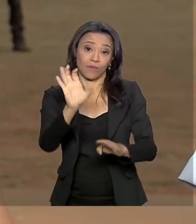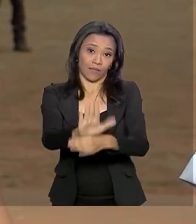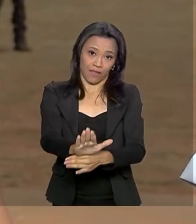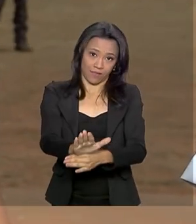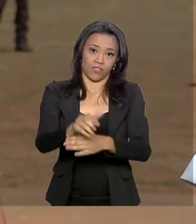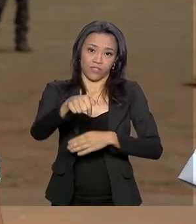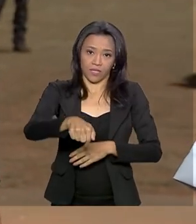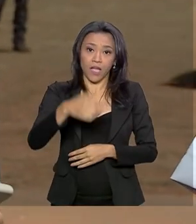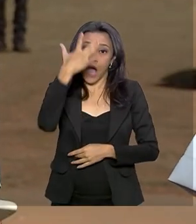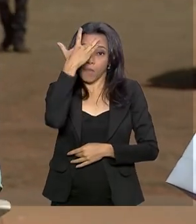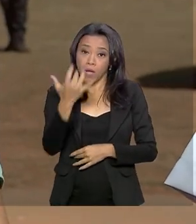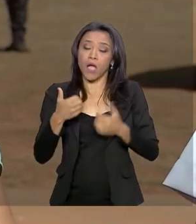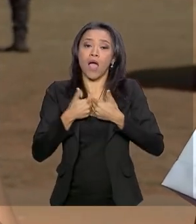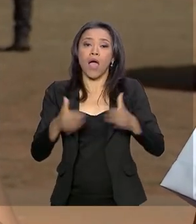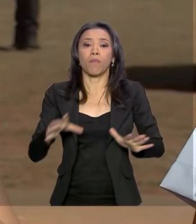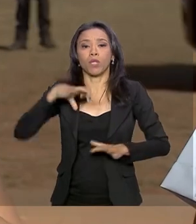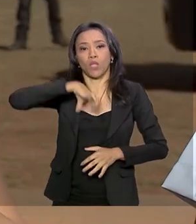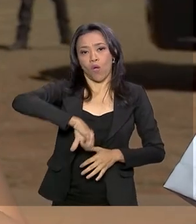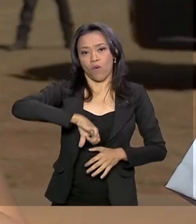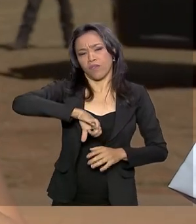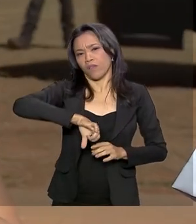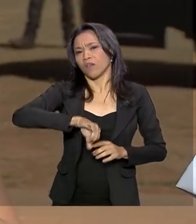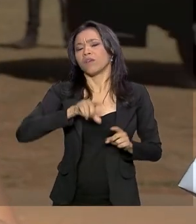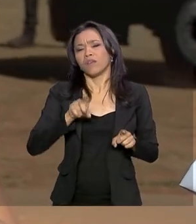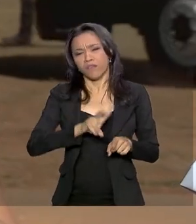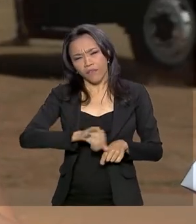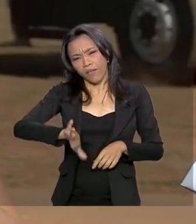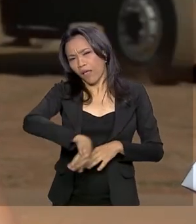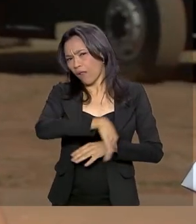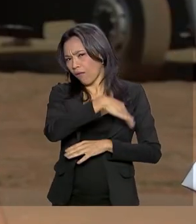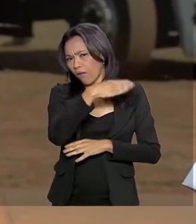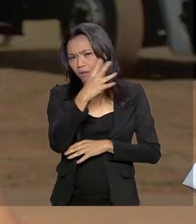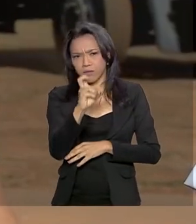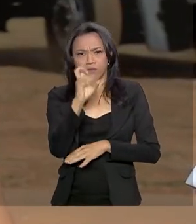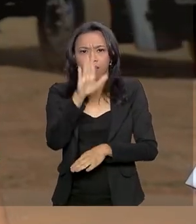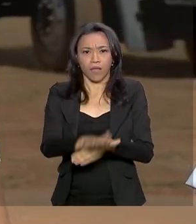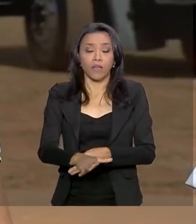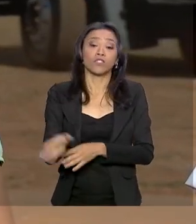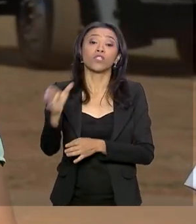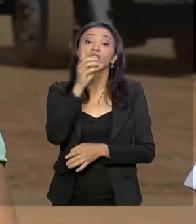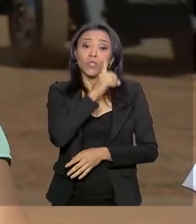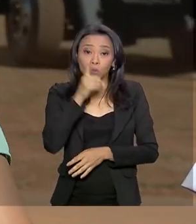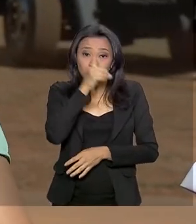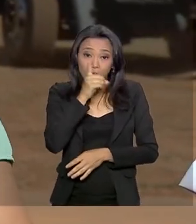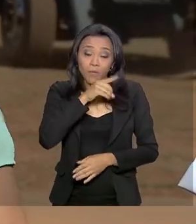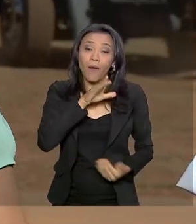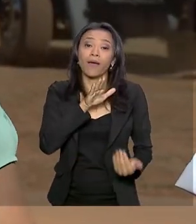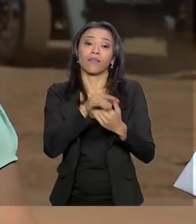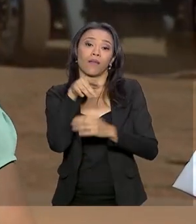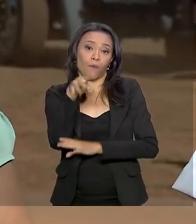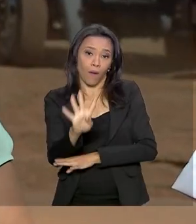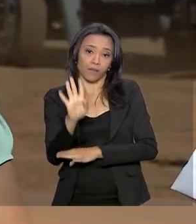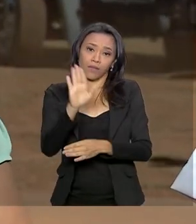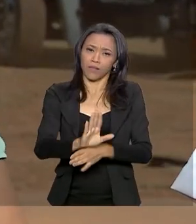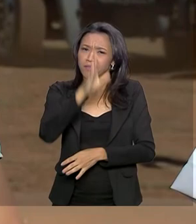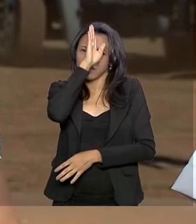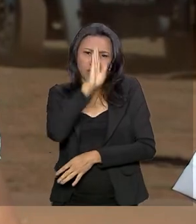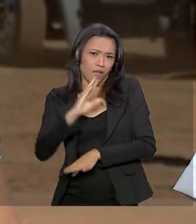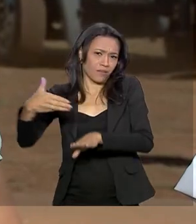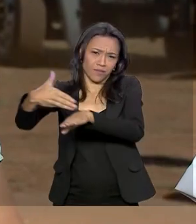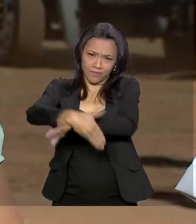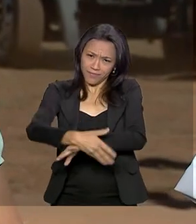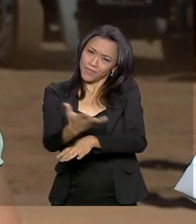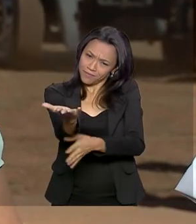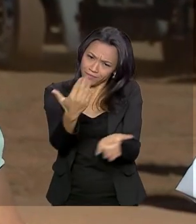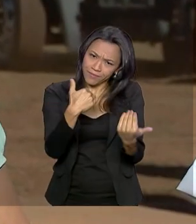ela abre às 9 da manhã e segue também até às cinco da tarde e no domingo até às quatro da tarde ea entrada é franca então fica o